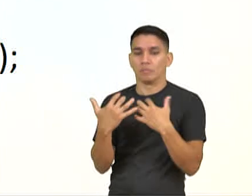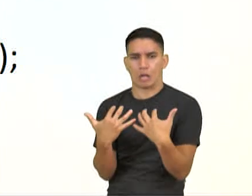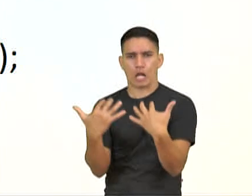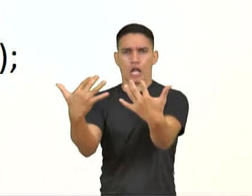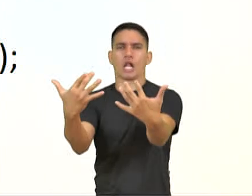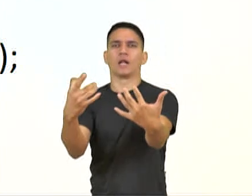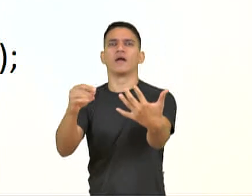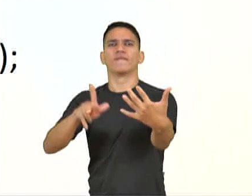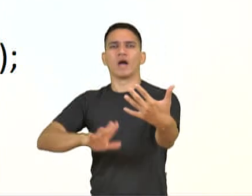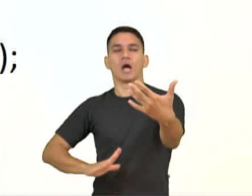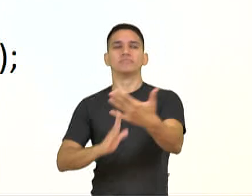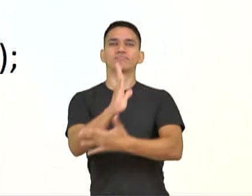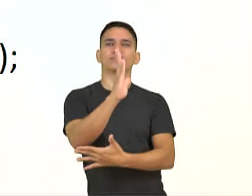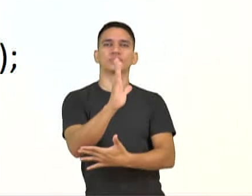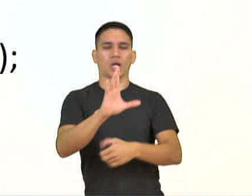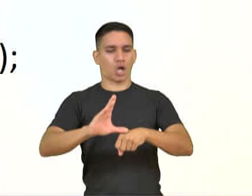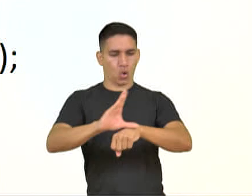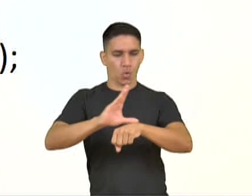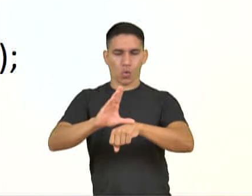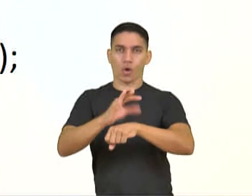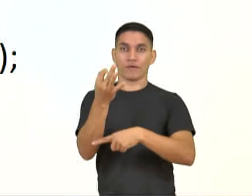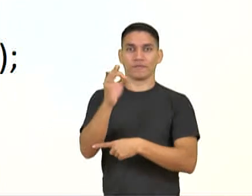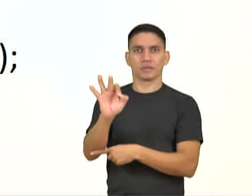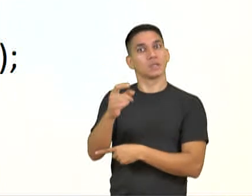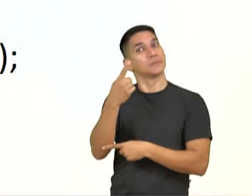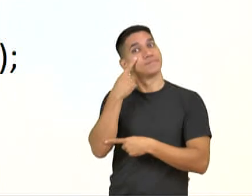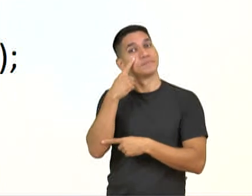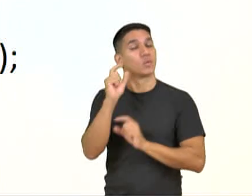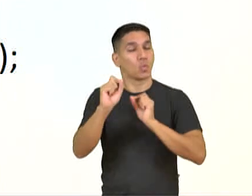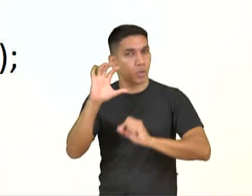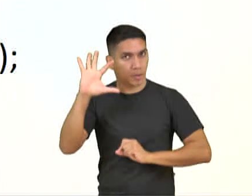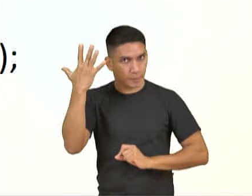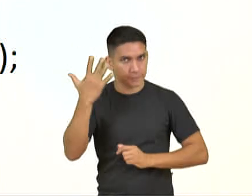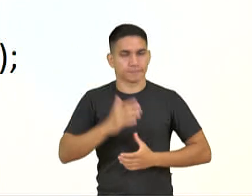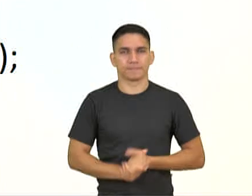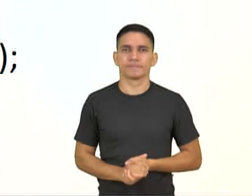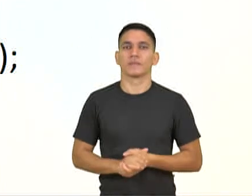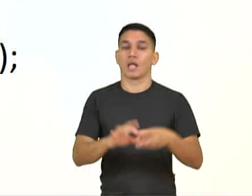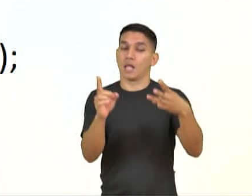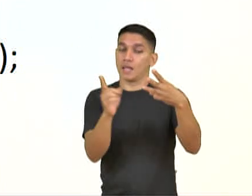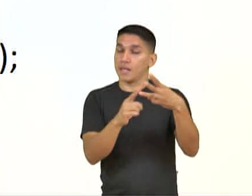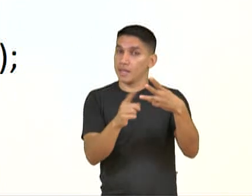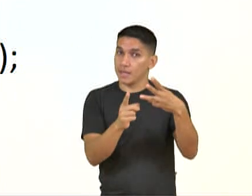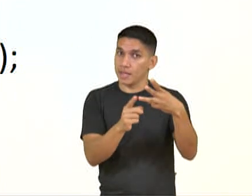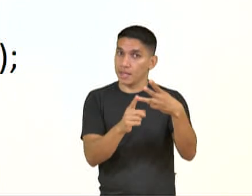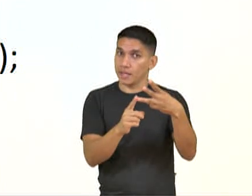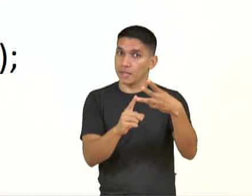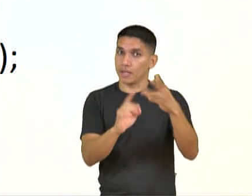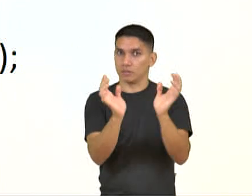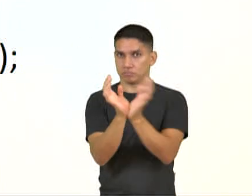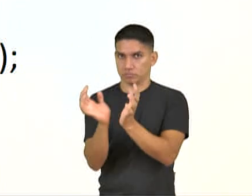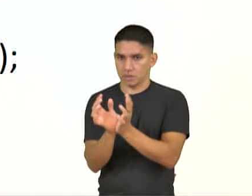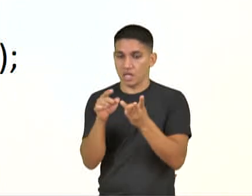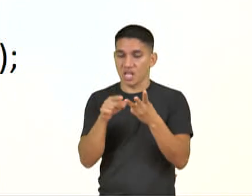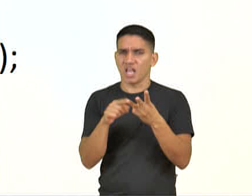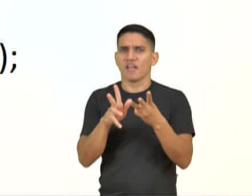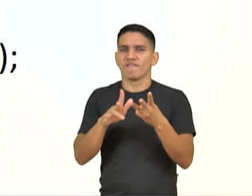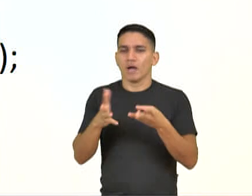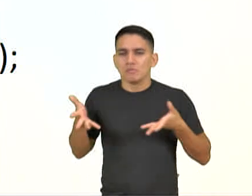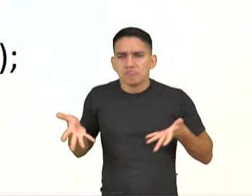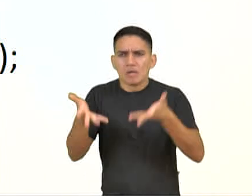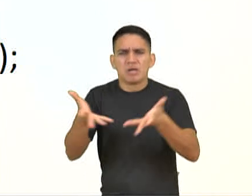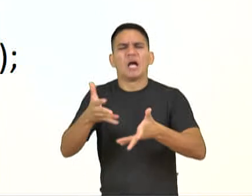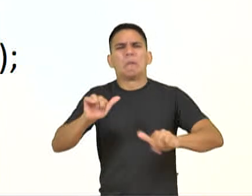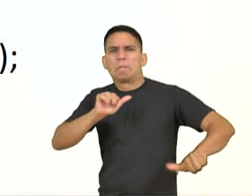aprovar a Constituição Francesa. Então, olha só, o Terceiro Estado, ele vai provocar ali um